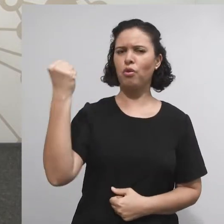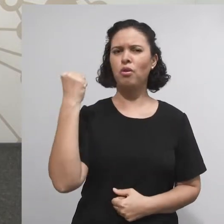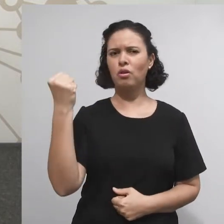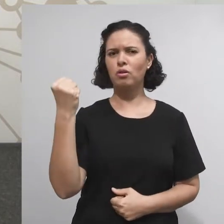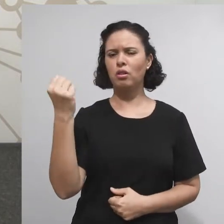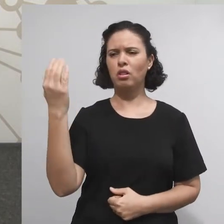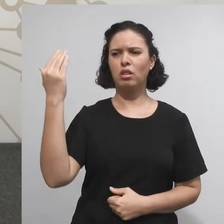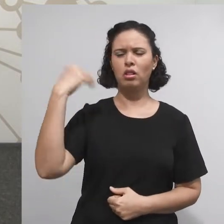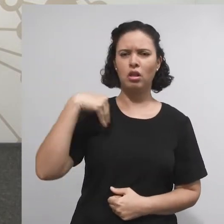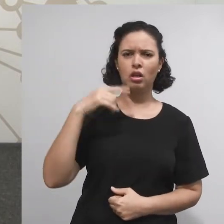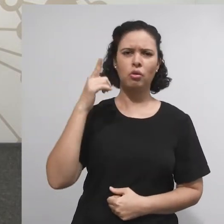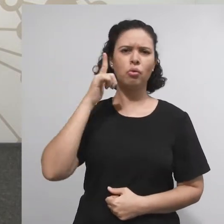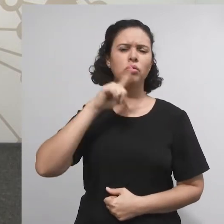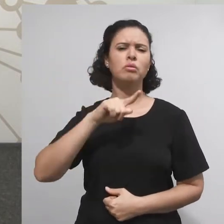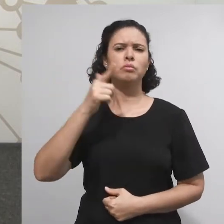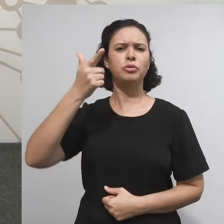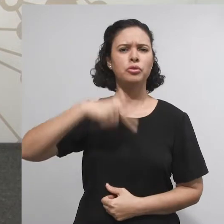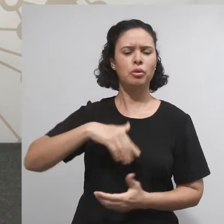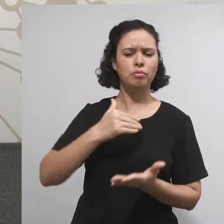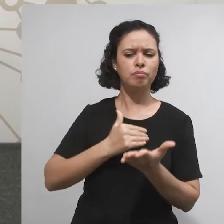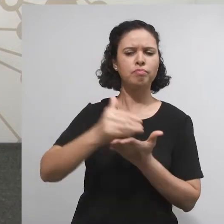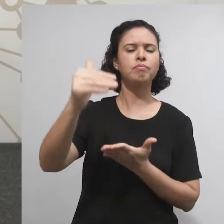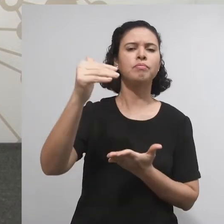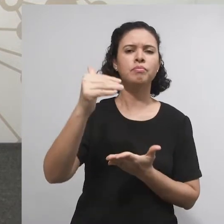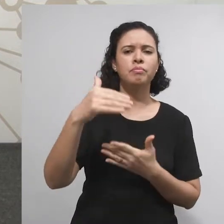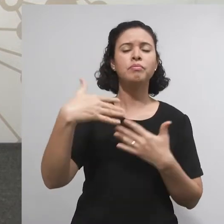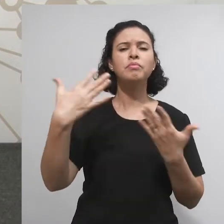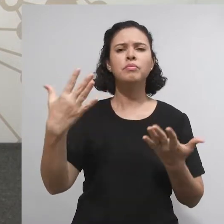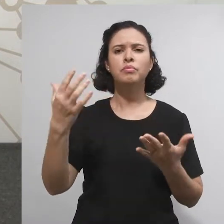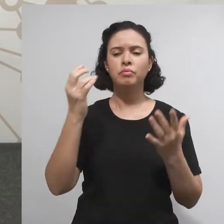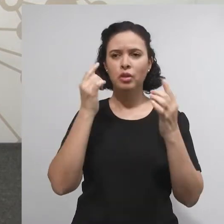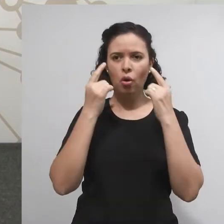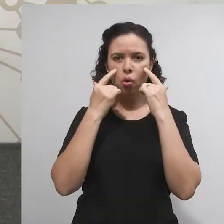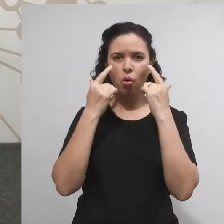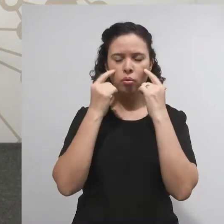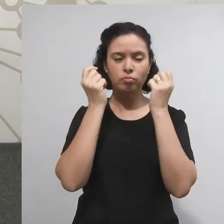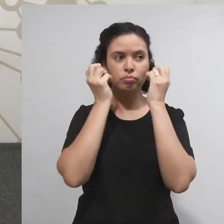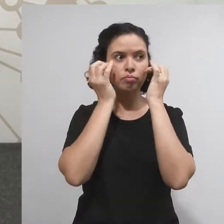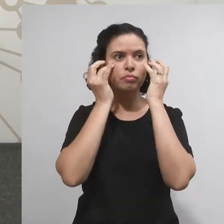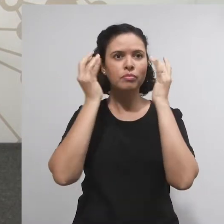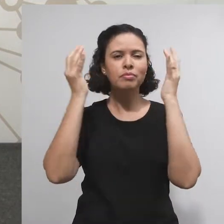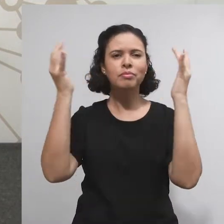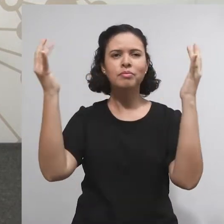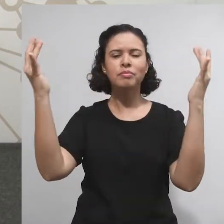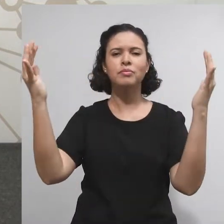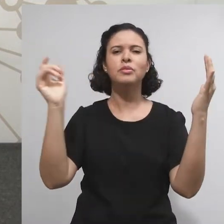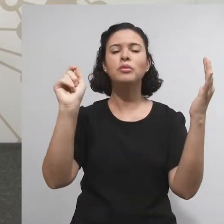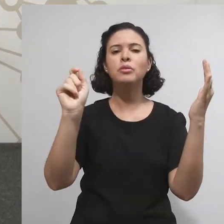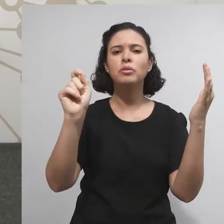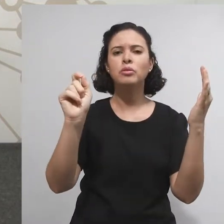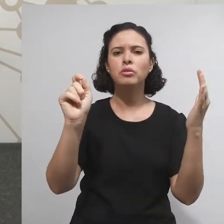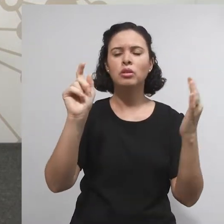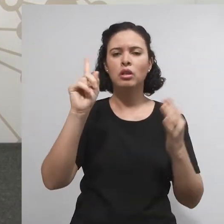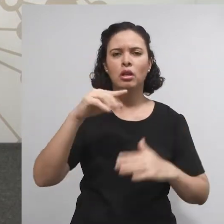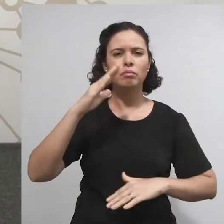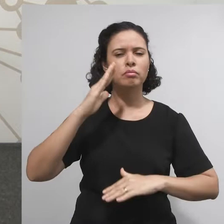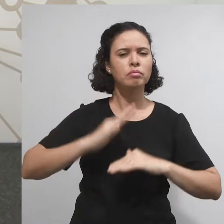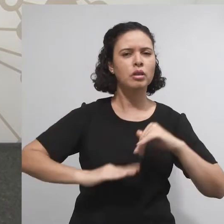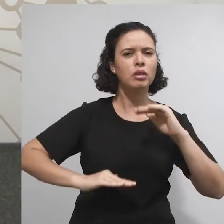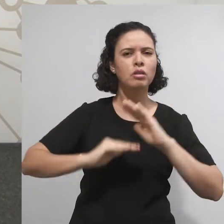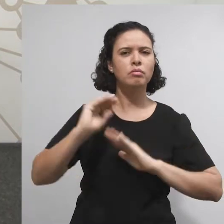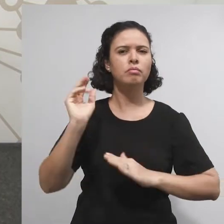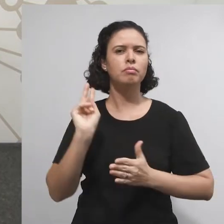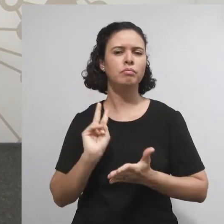e ser capaz de recomeçar? O que te faz ter brilho nos olhos e esta capacidade